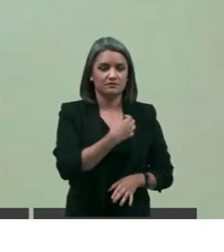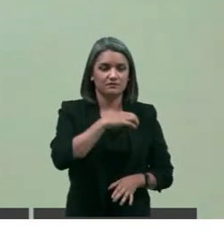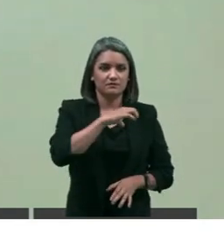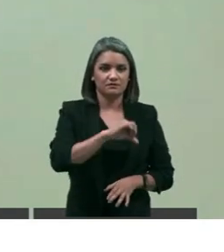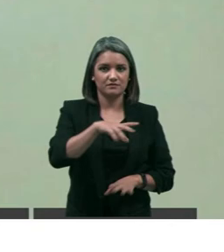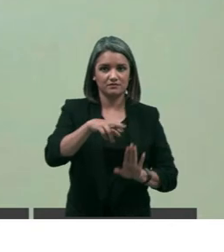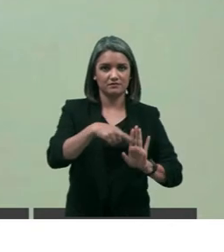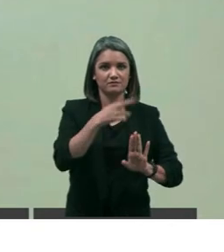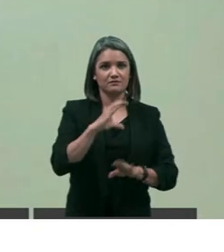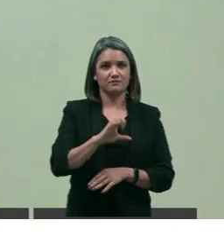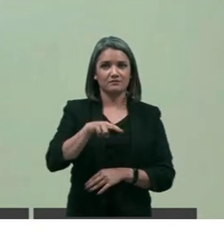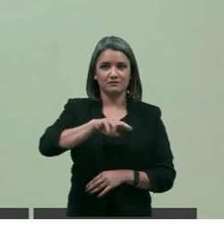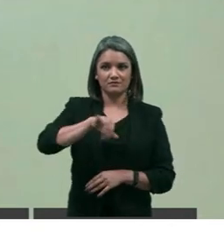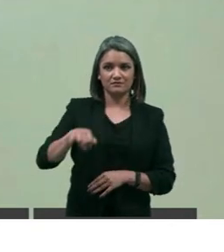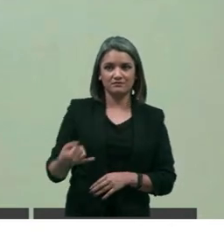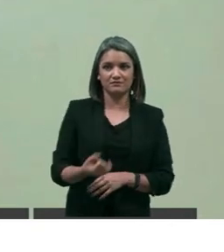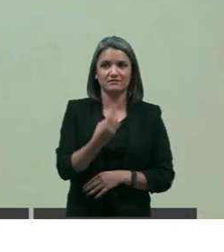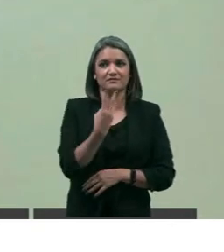CNJ